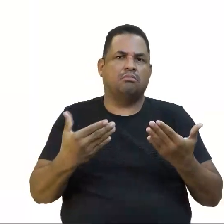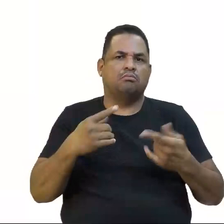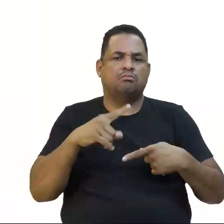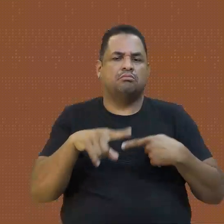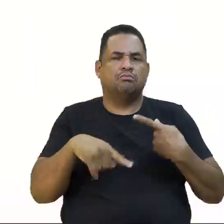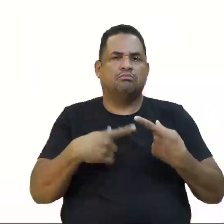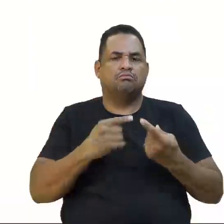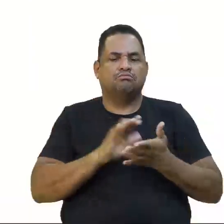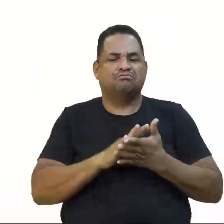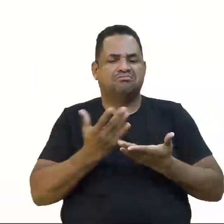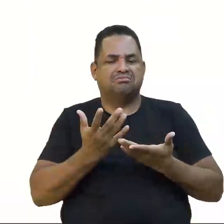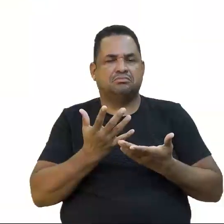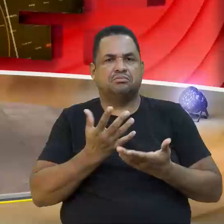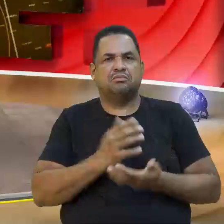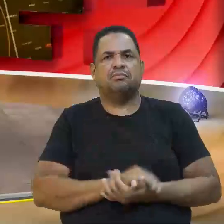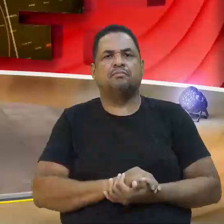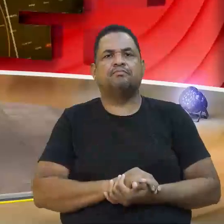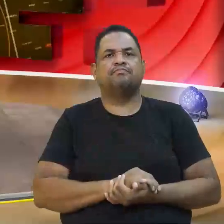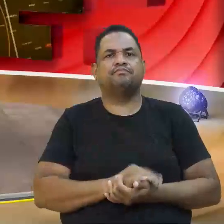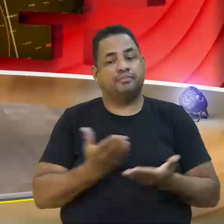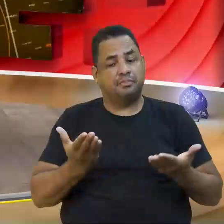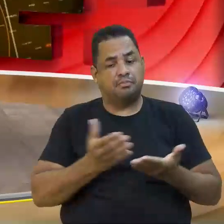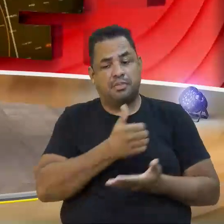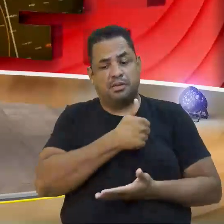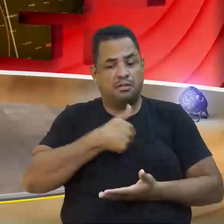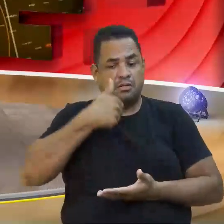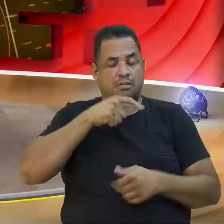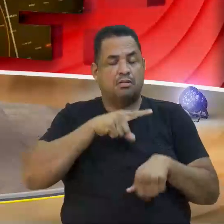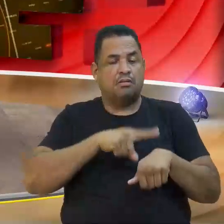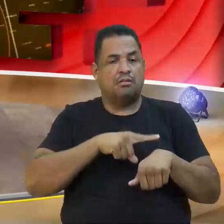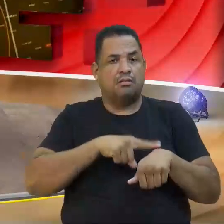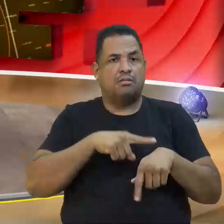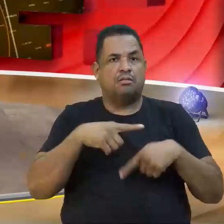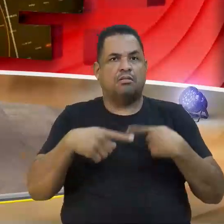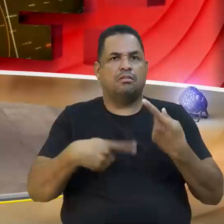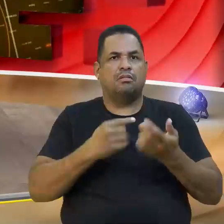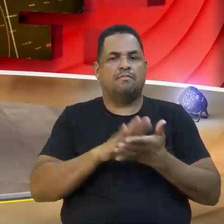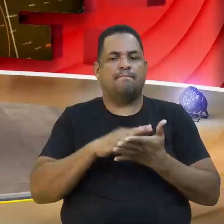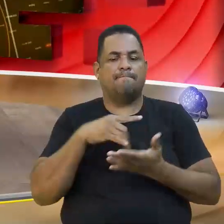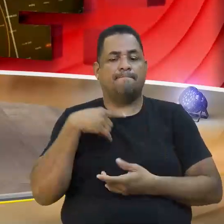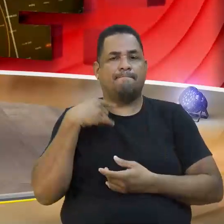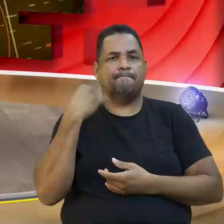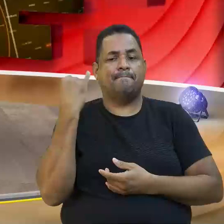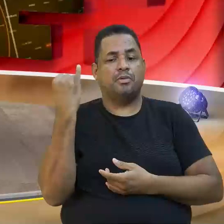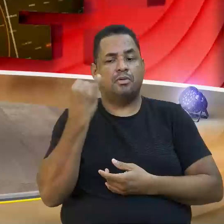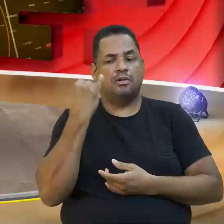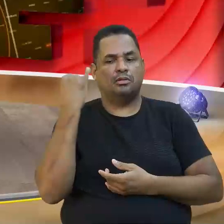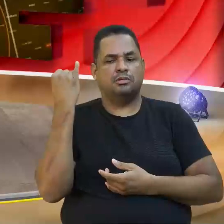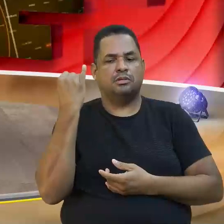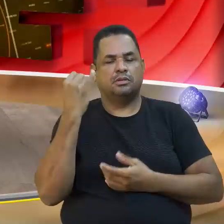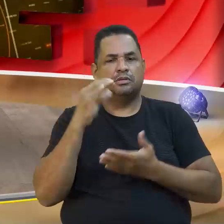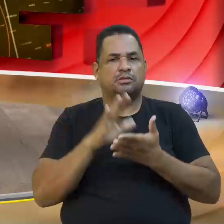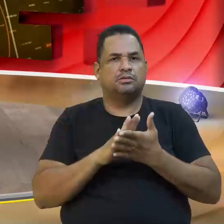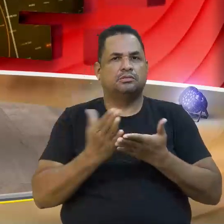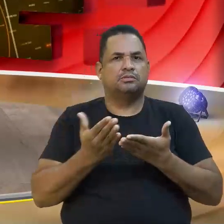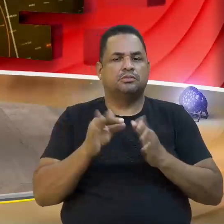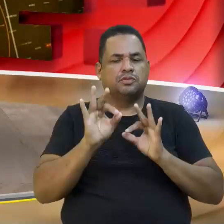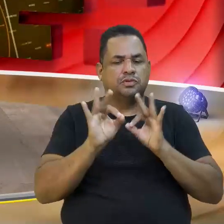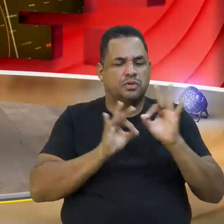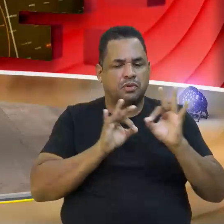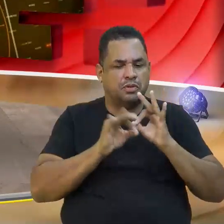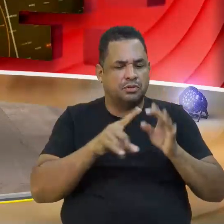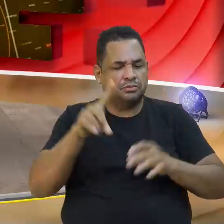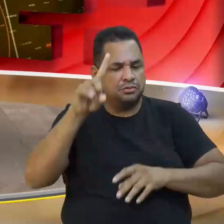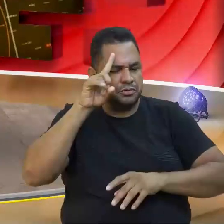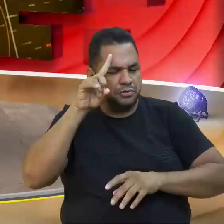tem perturbação, não tem nada. É esse horário. Isso é importante, né? Que se cria uma rotina. Uma vez que você tem a rotina de estudo, fica